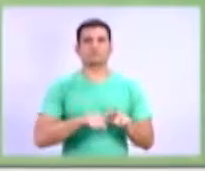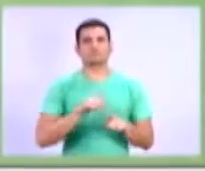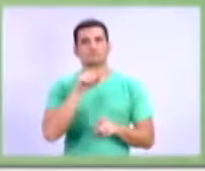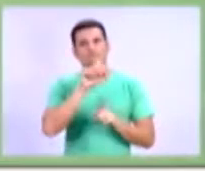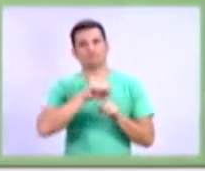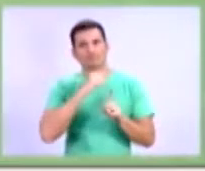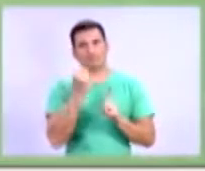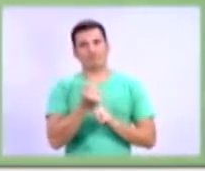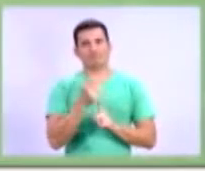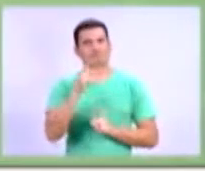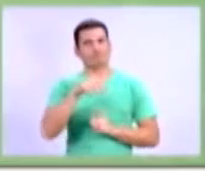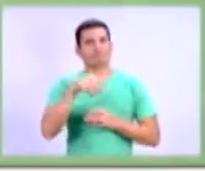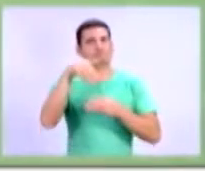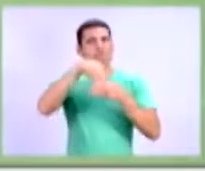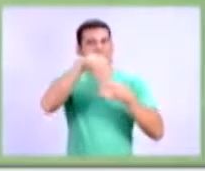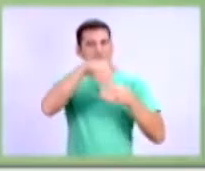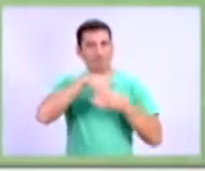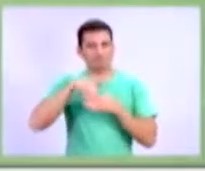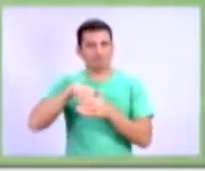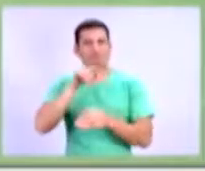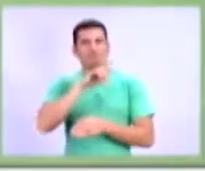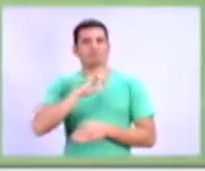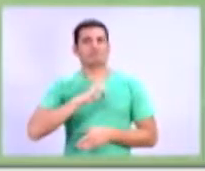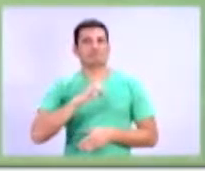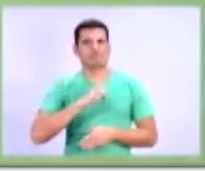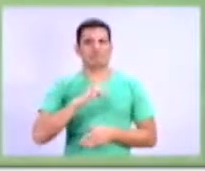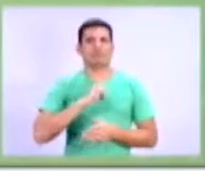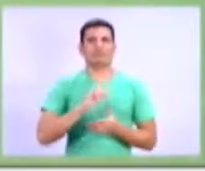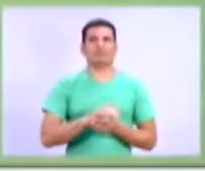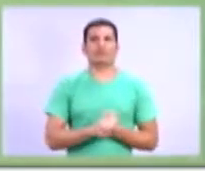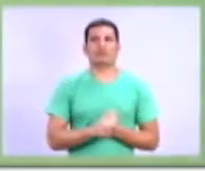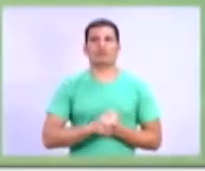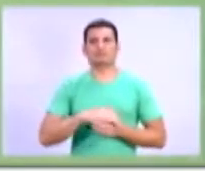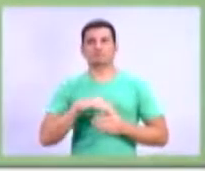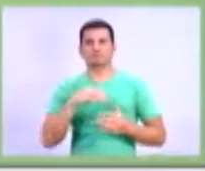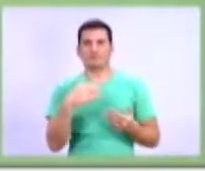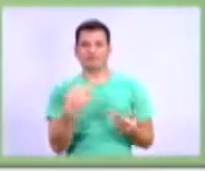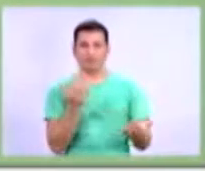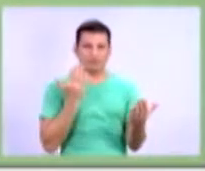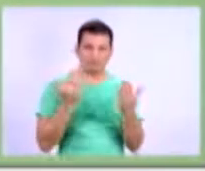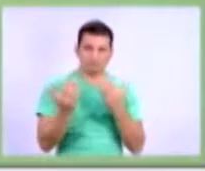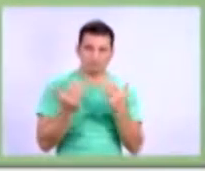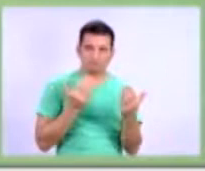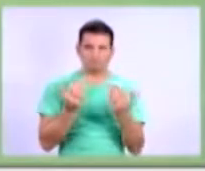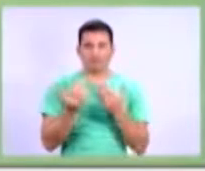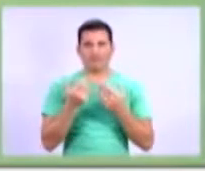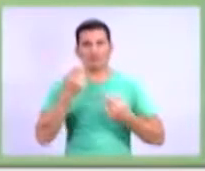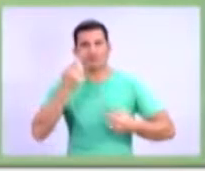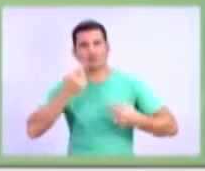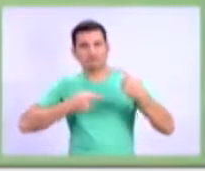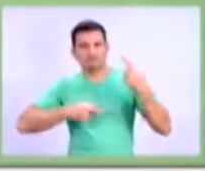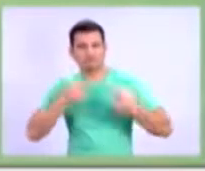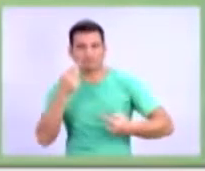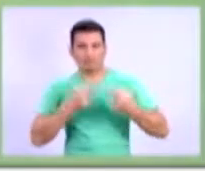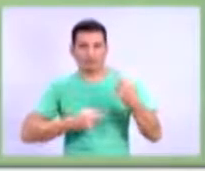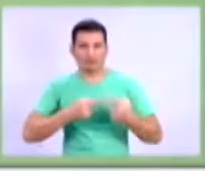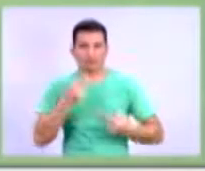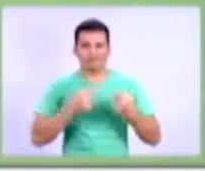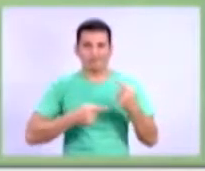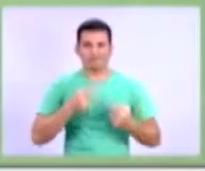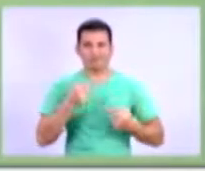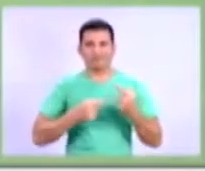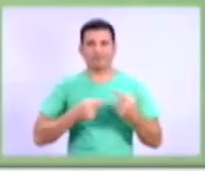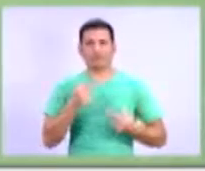sociedade democrática, democraticamente analisar, discutir, ponderar e estabelecer os